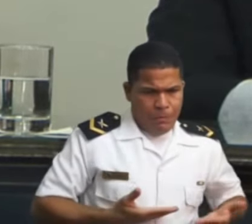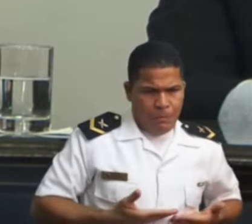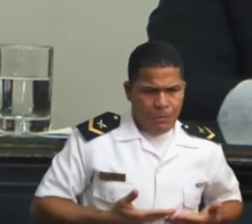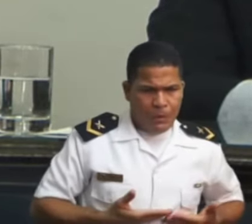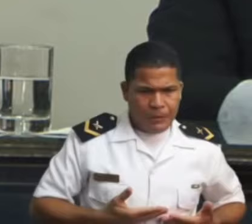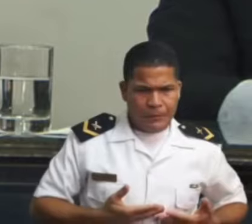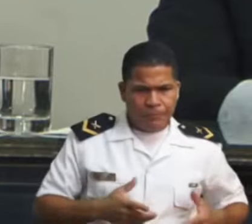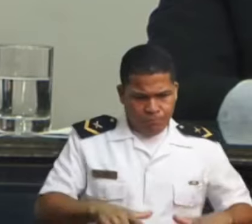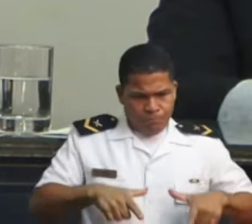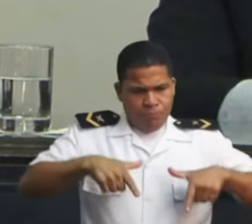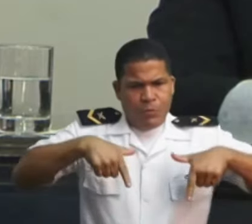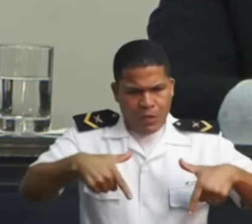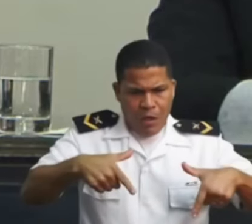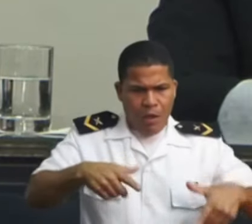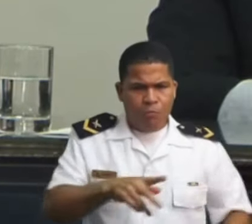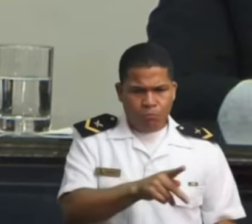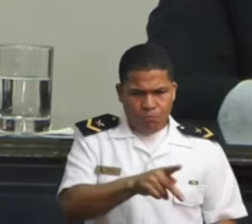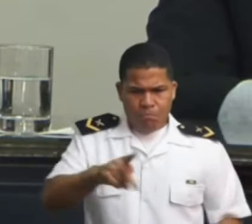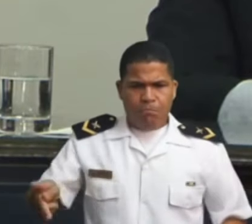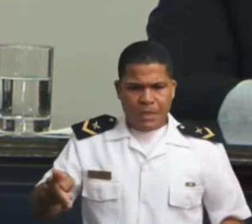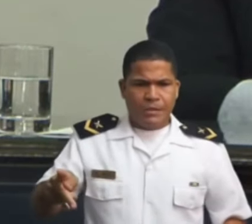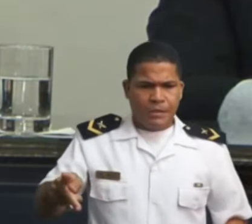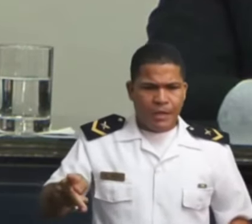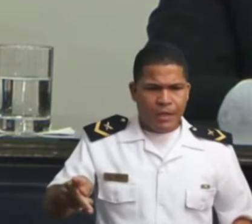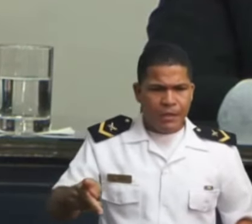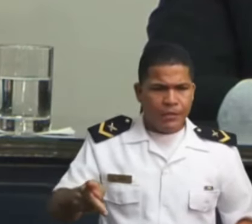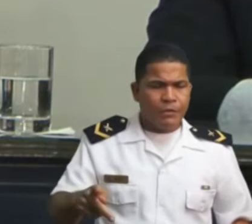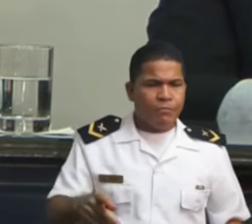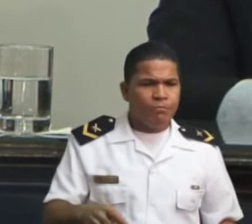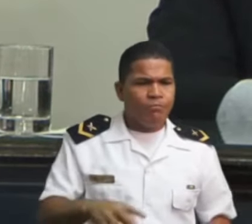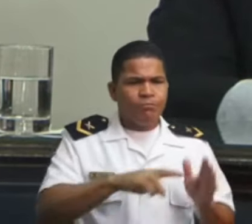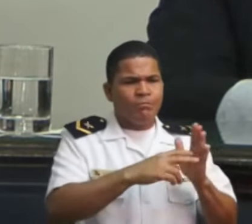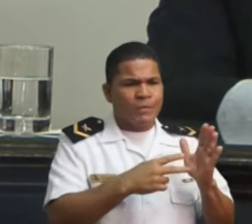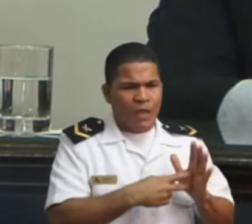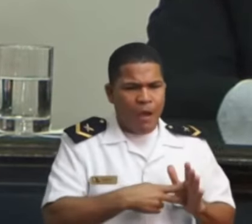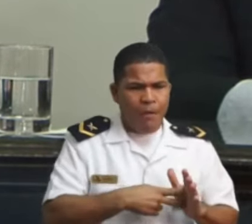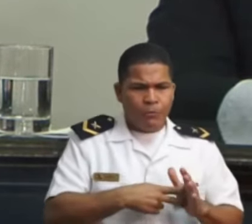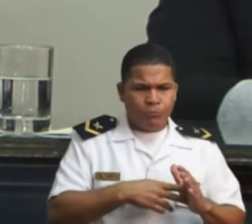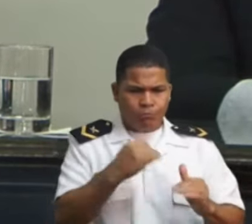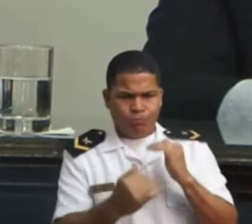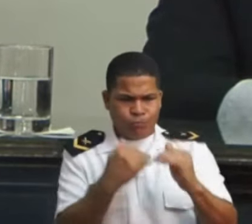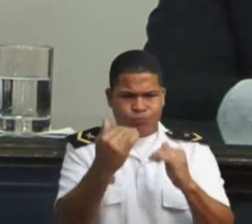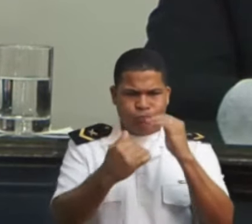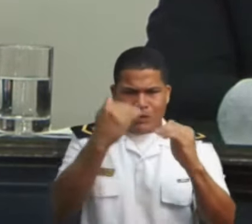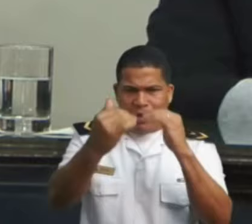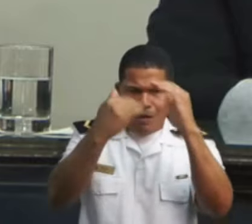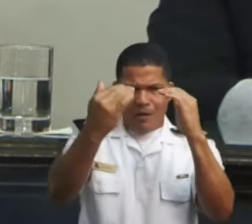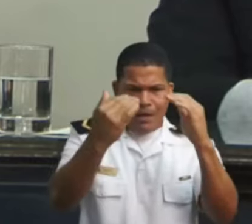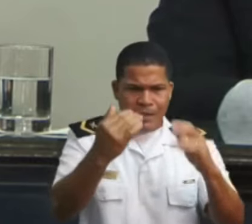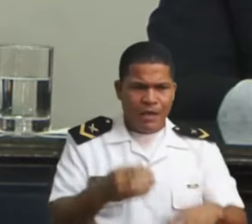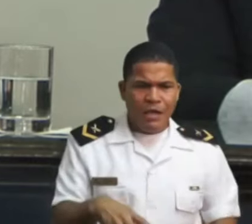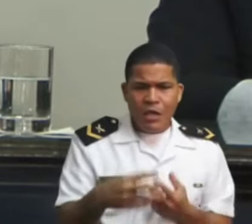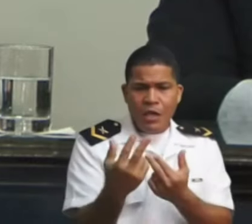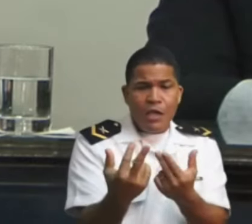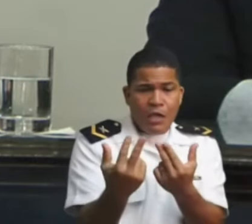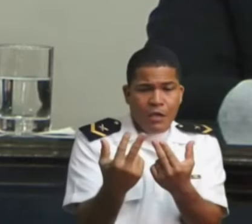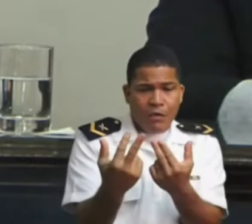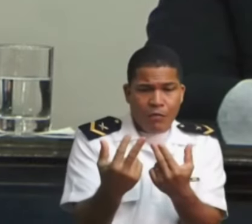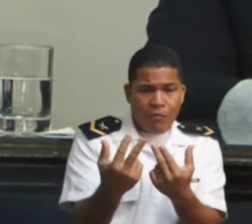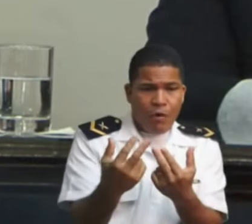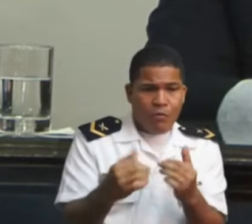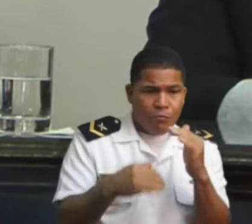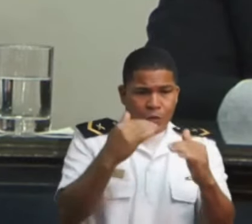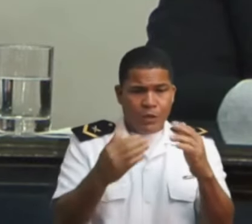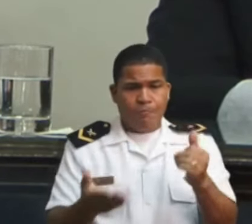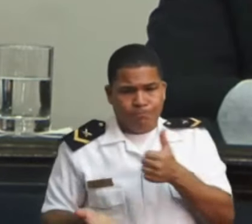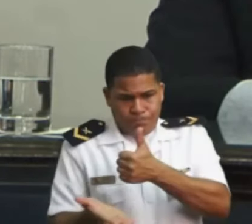seus jogadores, seus presidentes, no sentido de se modernizar, como se moderniza a essência